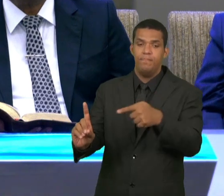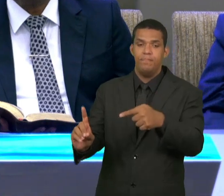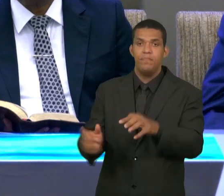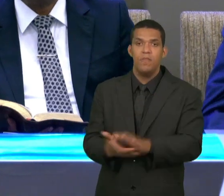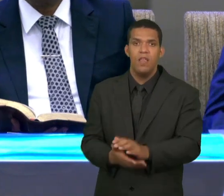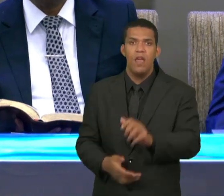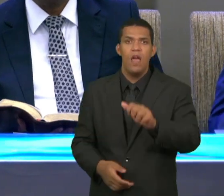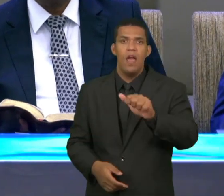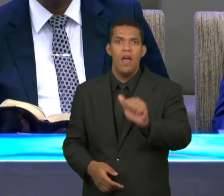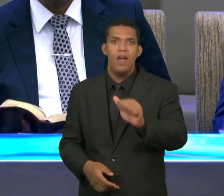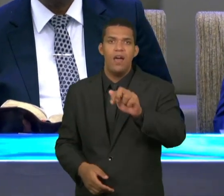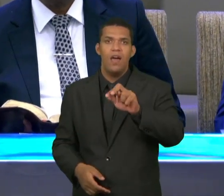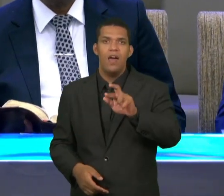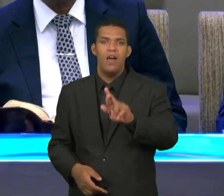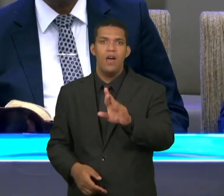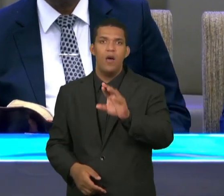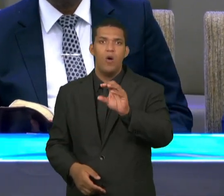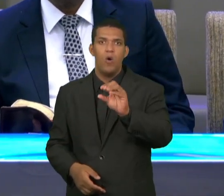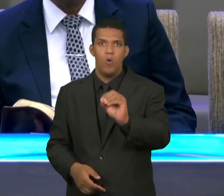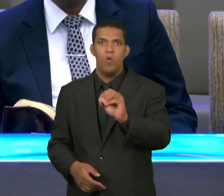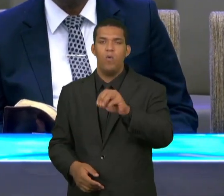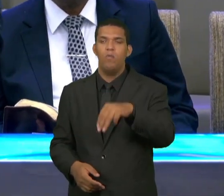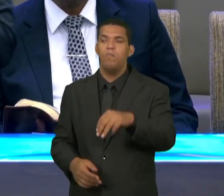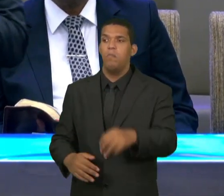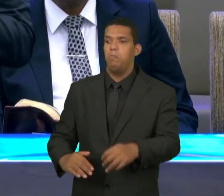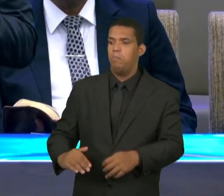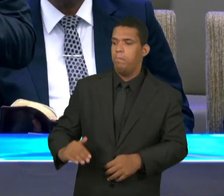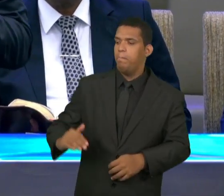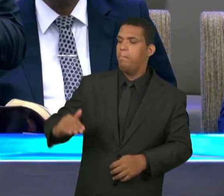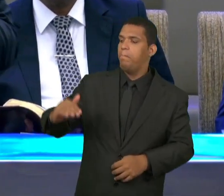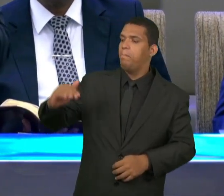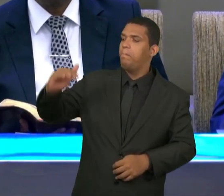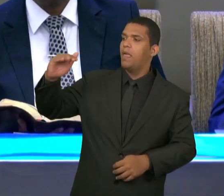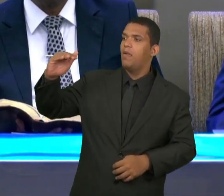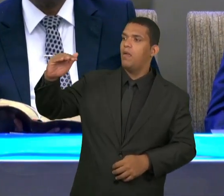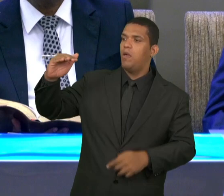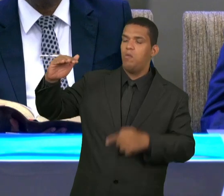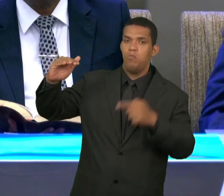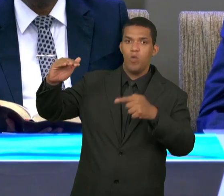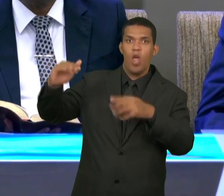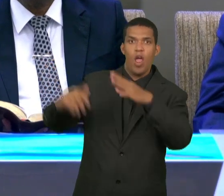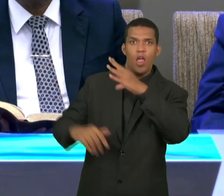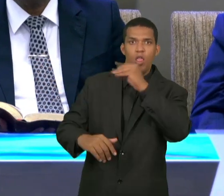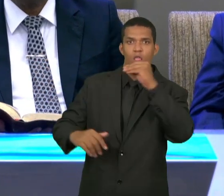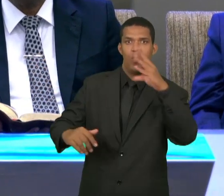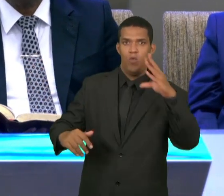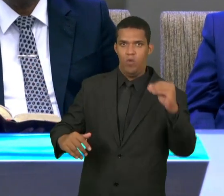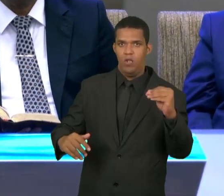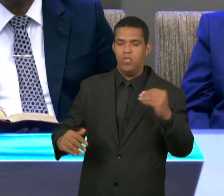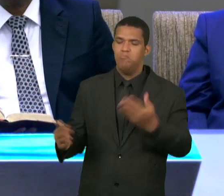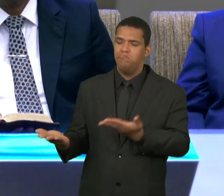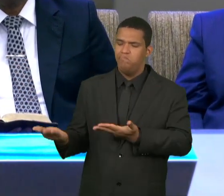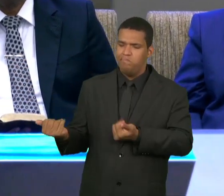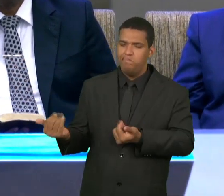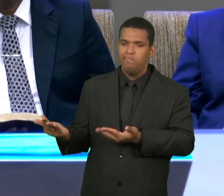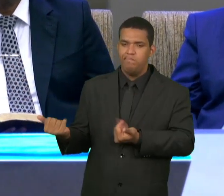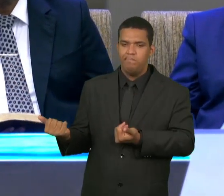Aaron cresceu. E quando chegou a sua adolescência e juventude,